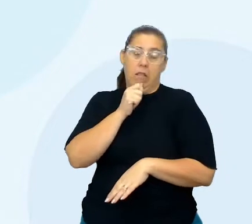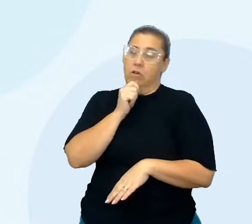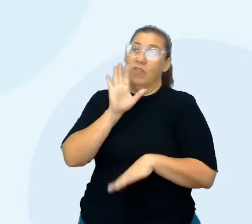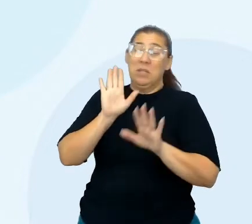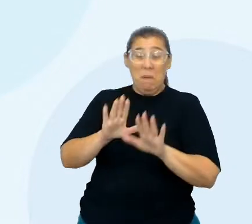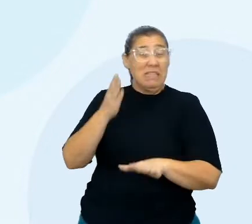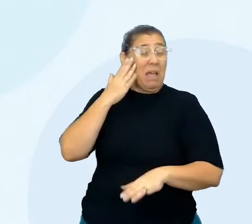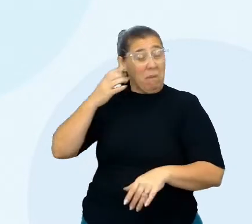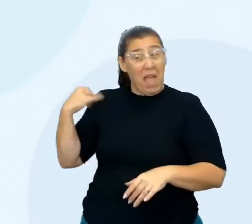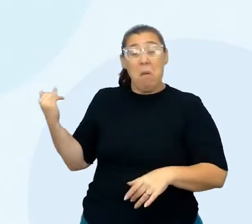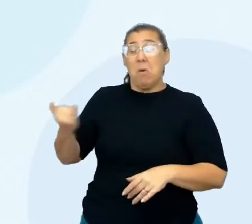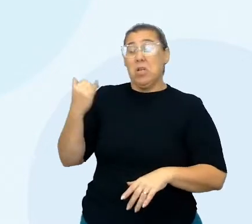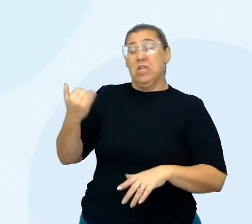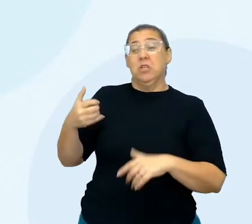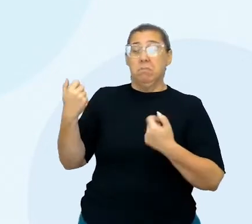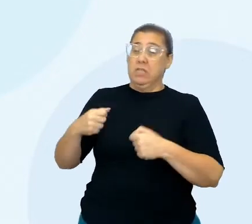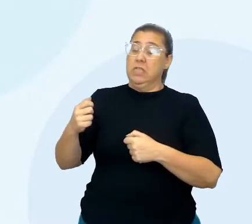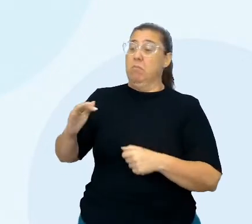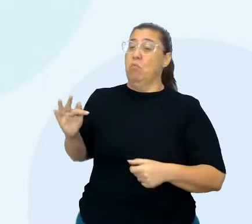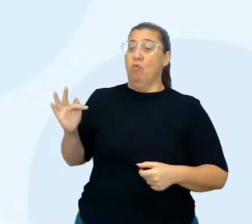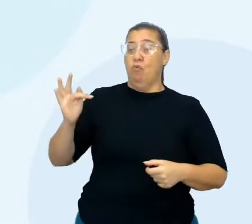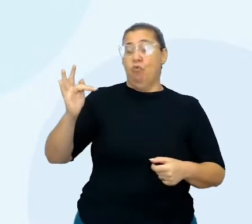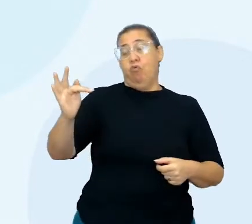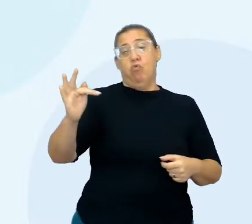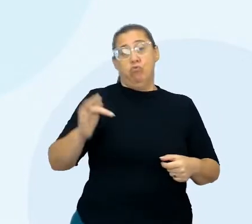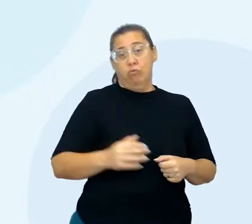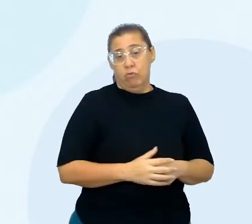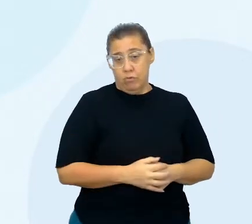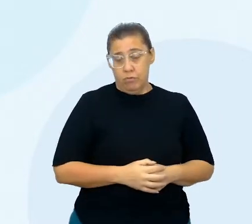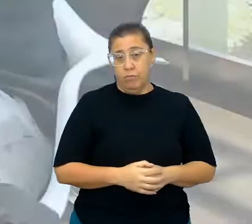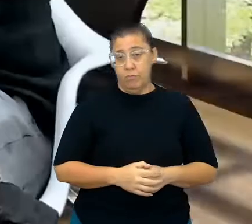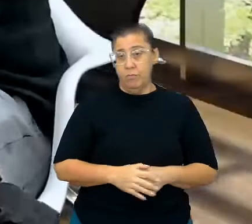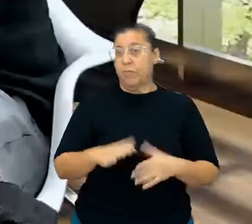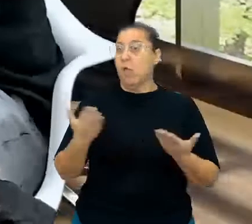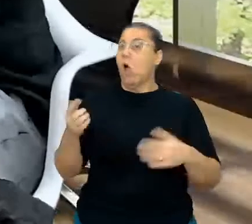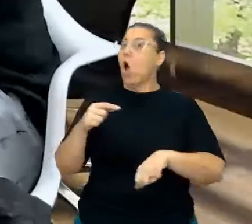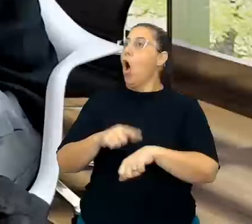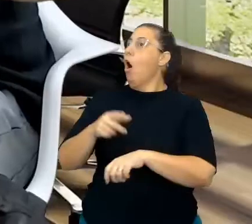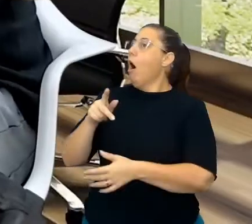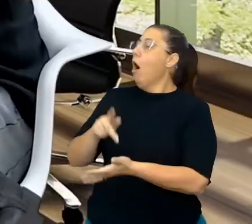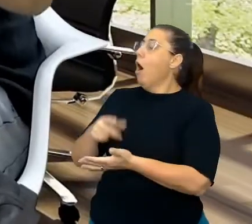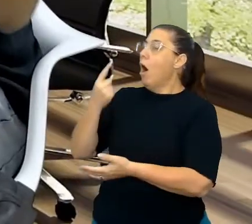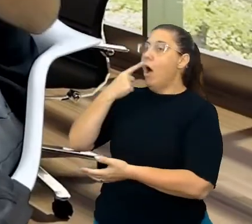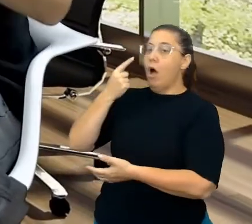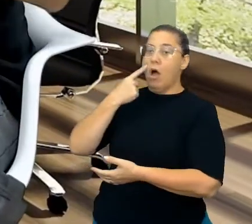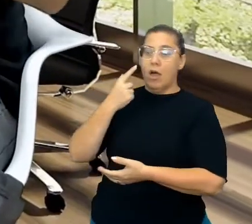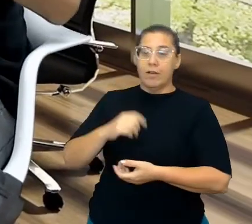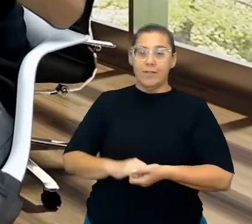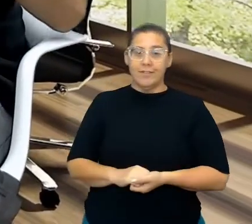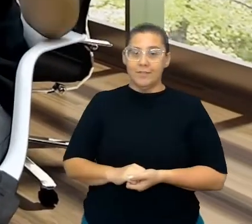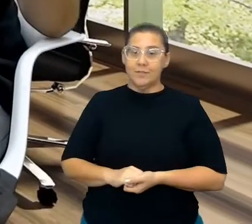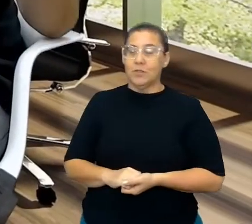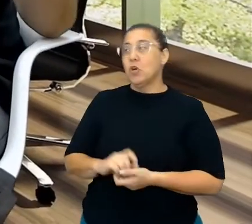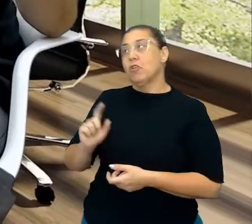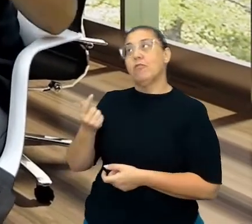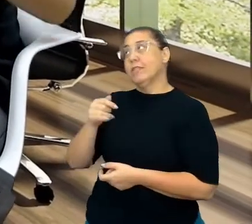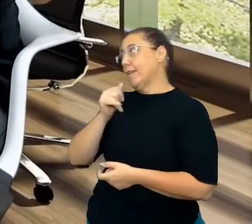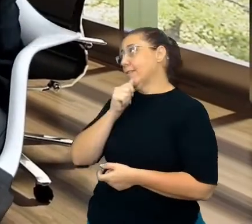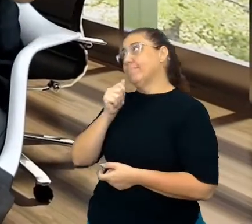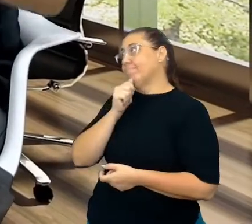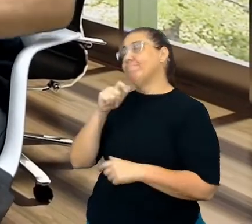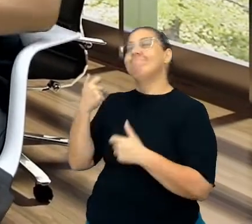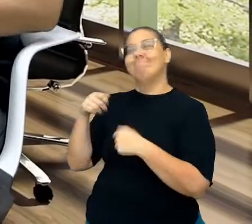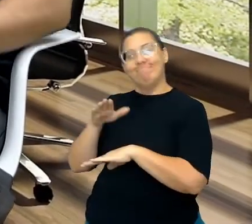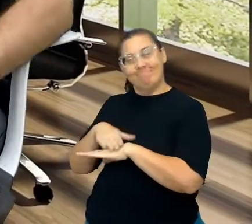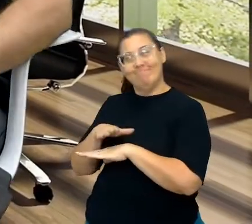que é importante para o seu futuro. O que você não faz ainda? Agora é a hora da verdade, hein, gente? Aqui na nossa aula. O que você não faz ainda e